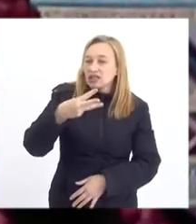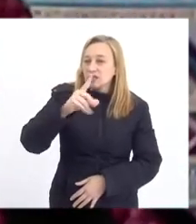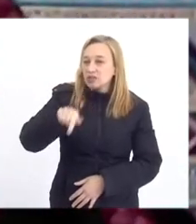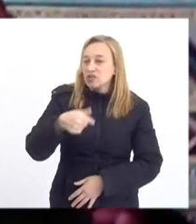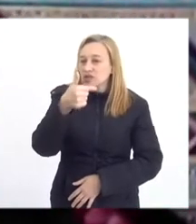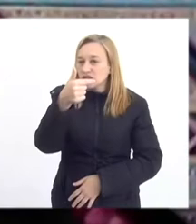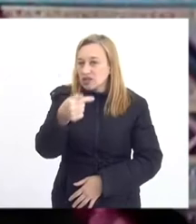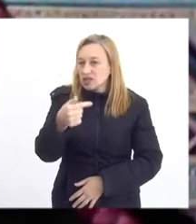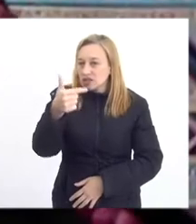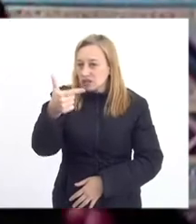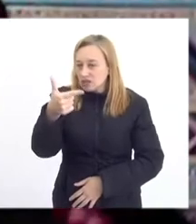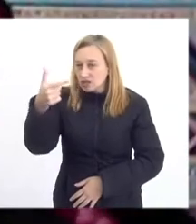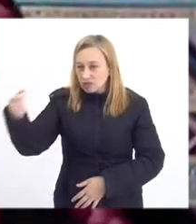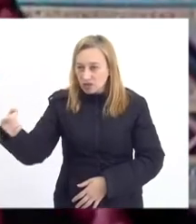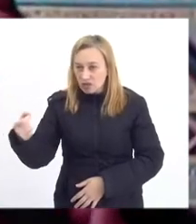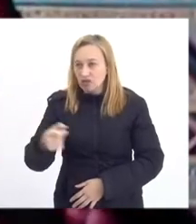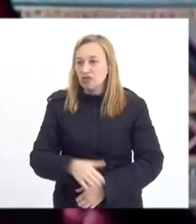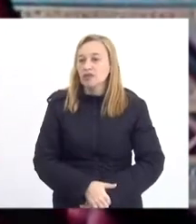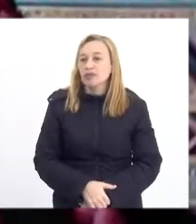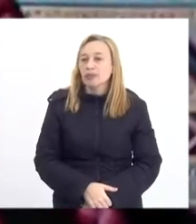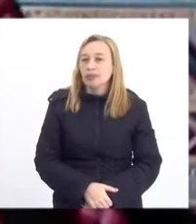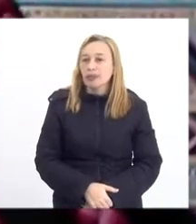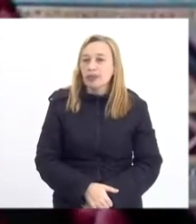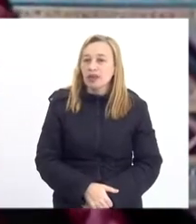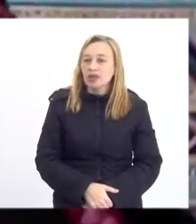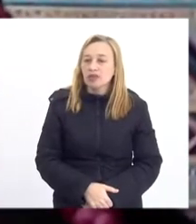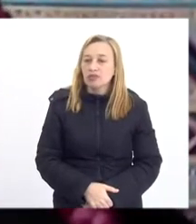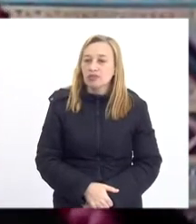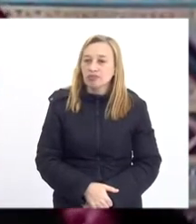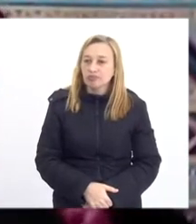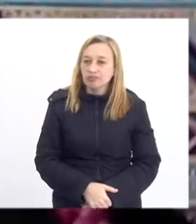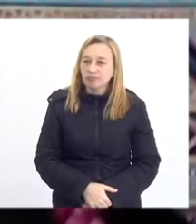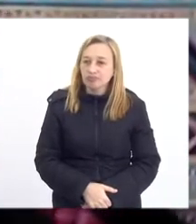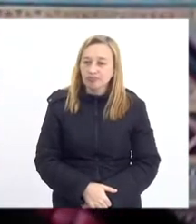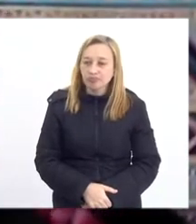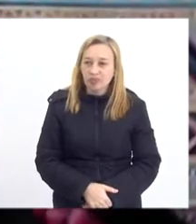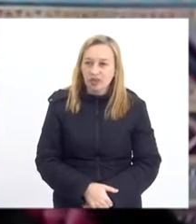13.979 de 2020. Okay.